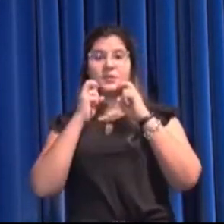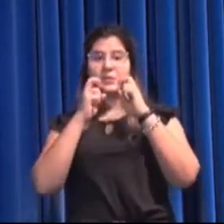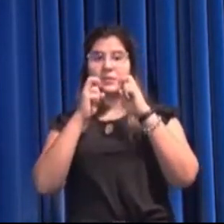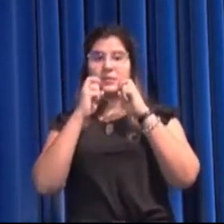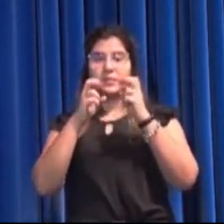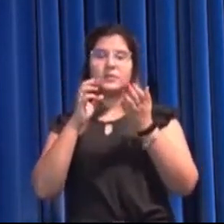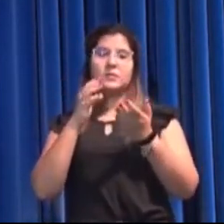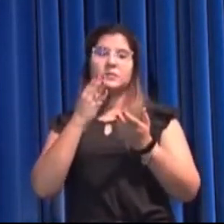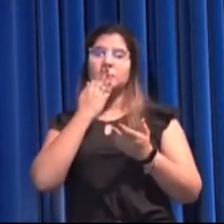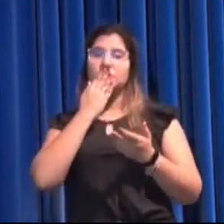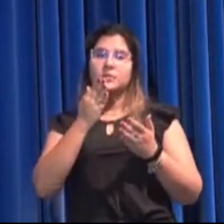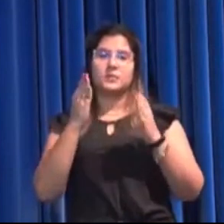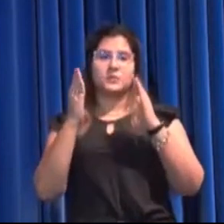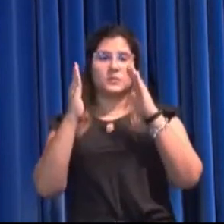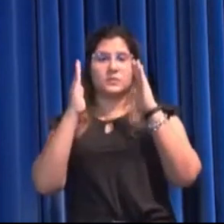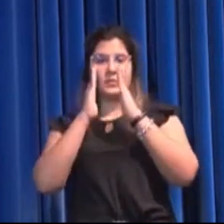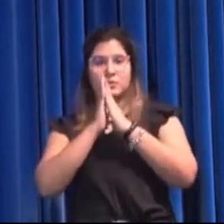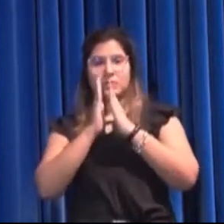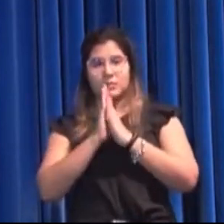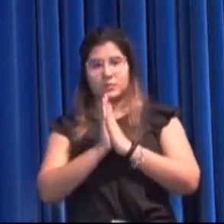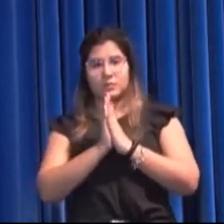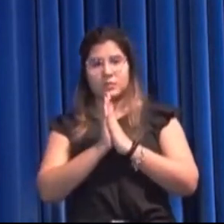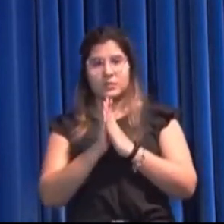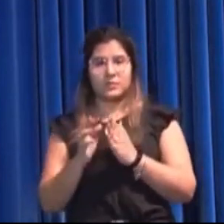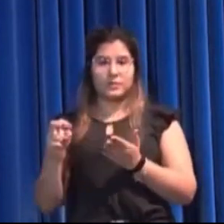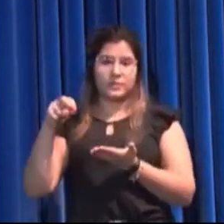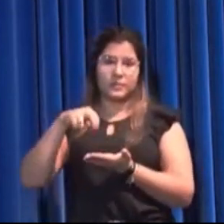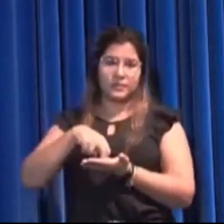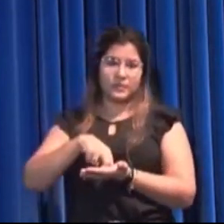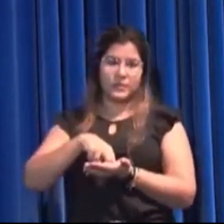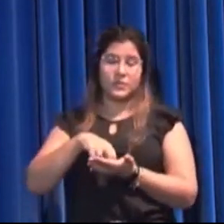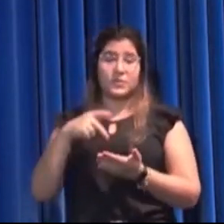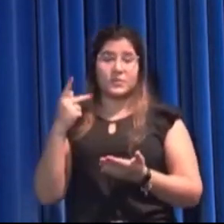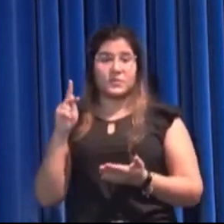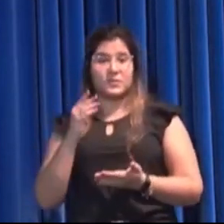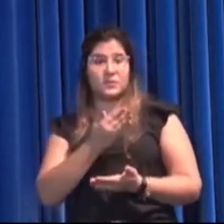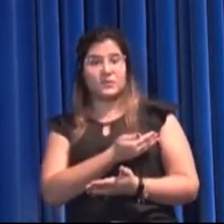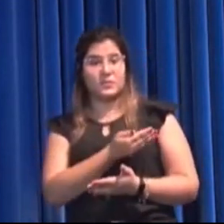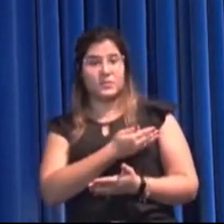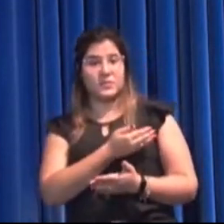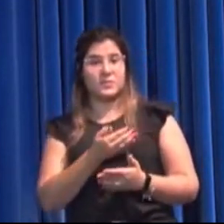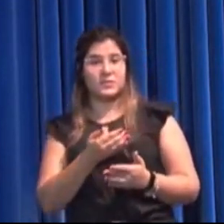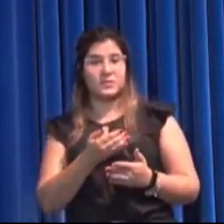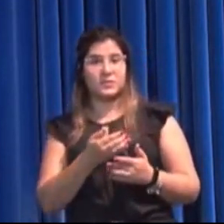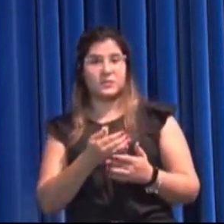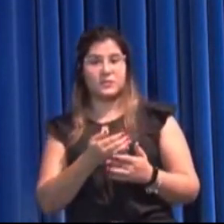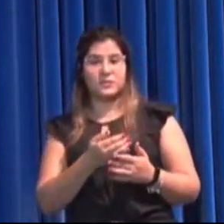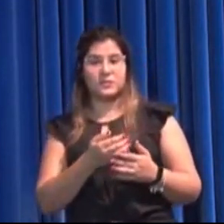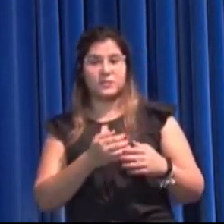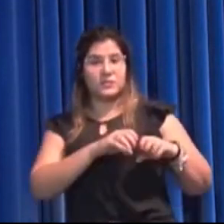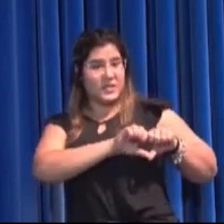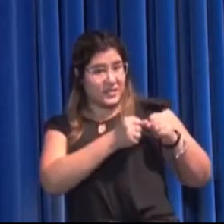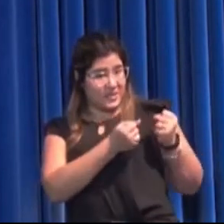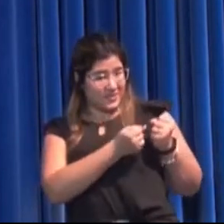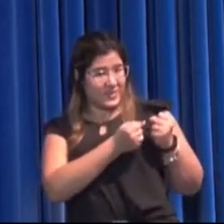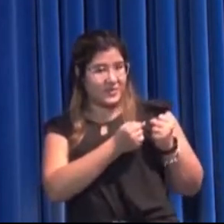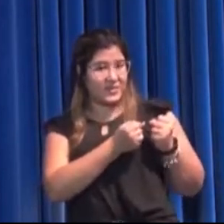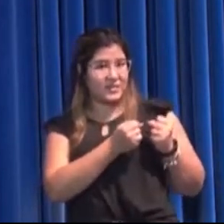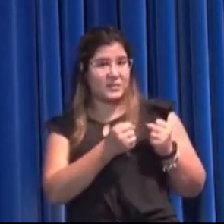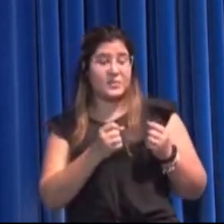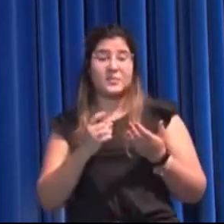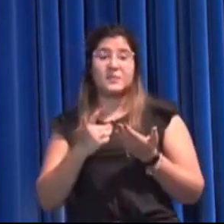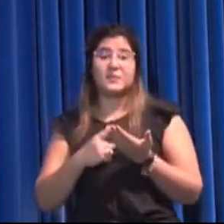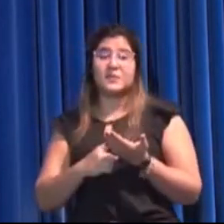pedindo, igreja orando, a igreja prostrada com o seu coração quebrantado e contrito diante do Senhor, pedindo